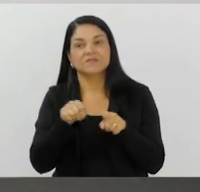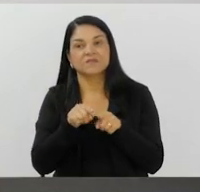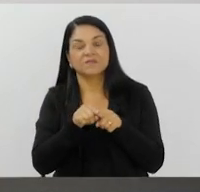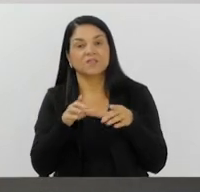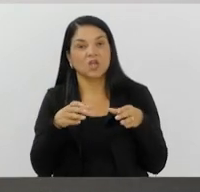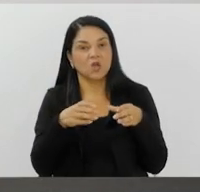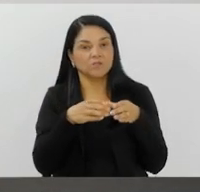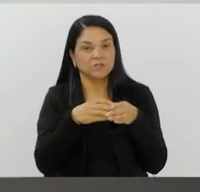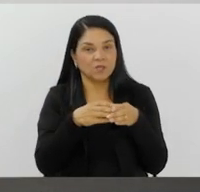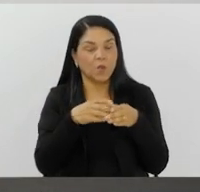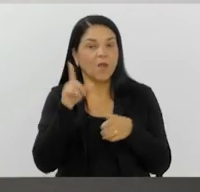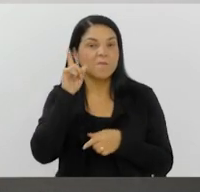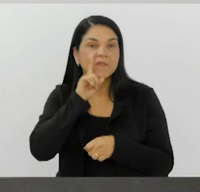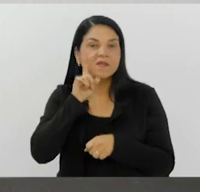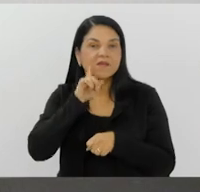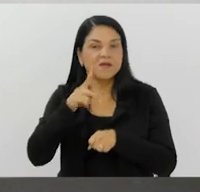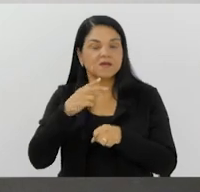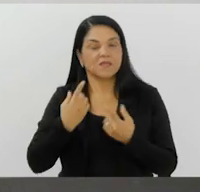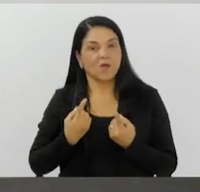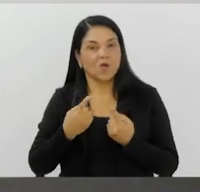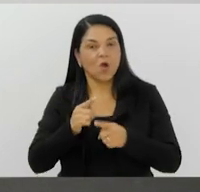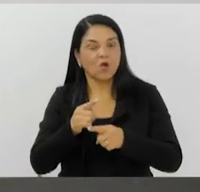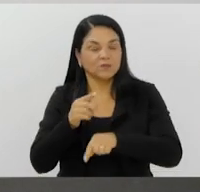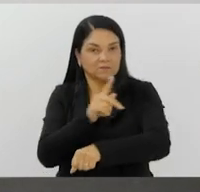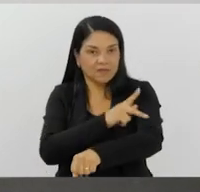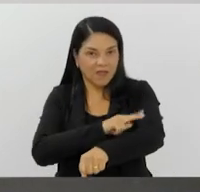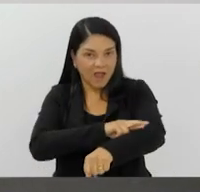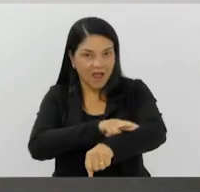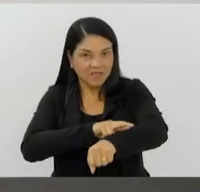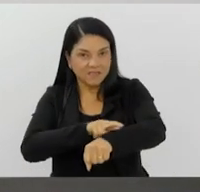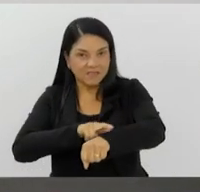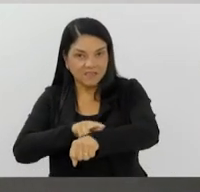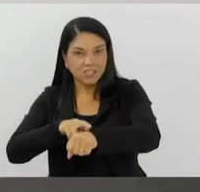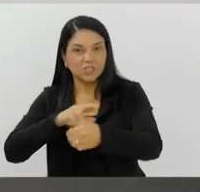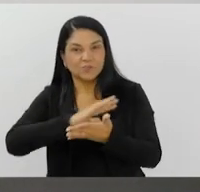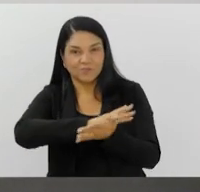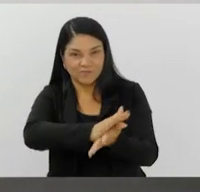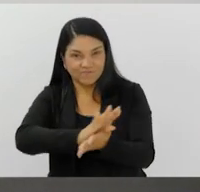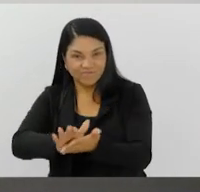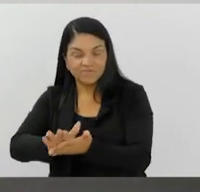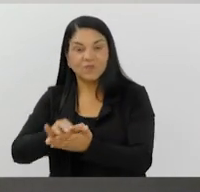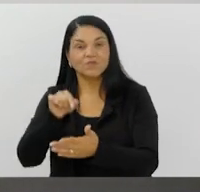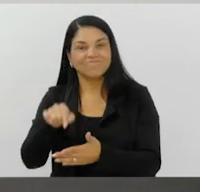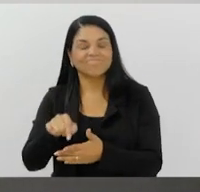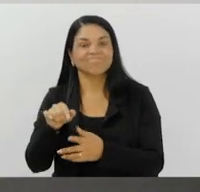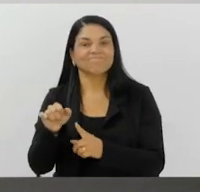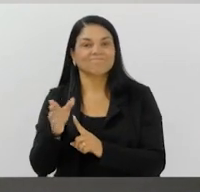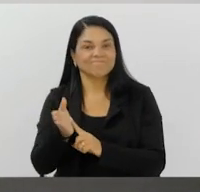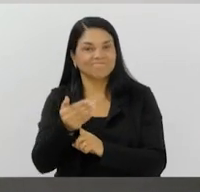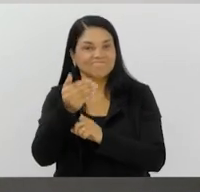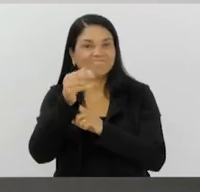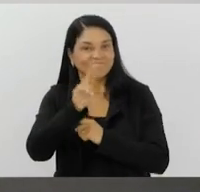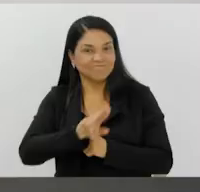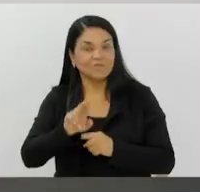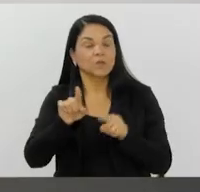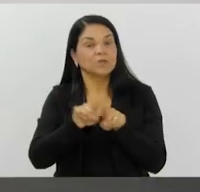interamericana contra o racismo e discriminação racial e formma de correlatas de intolerância um mecanismo que o estado brasileiro também né Eh